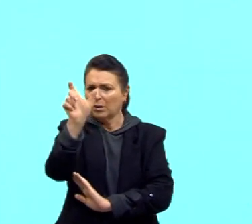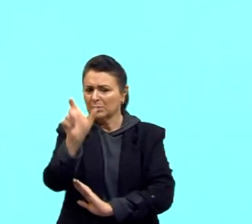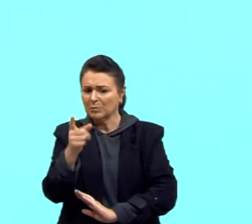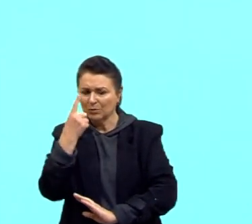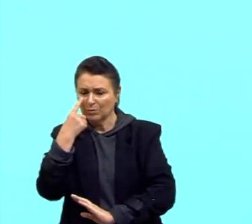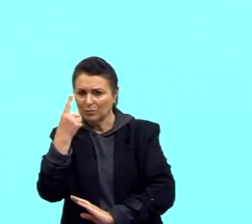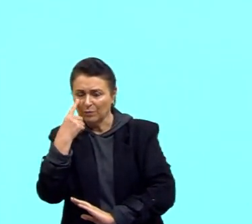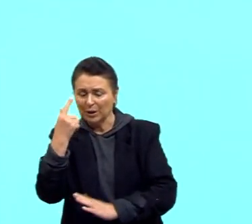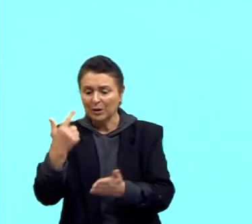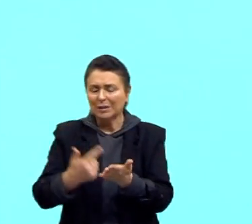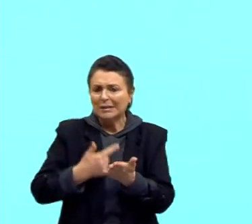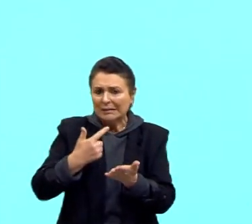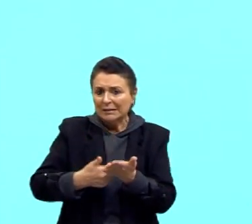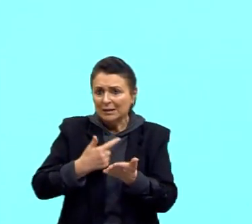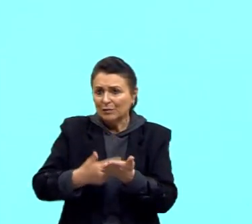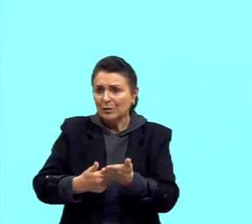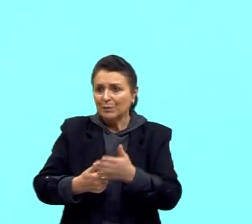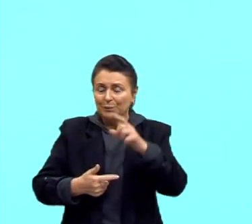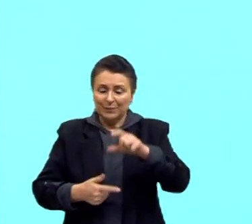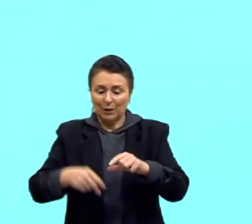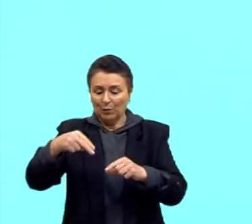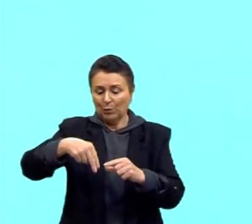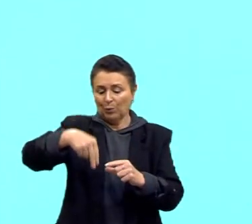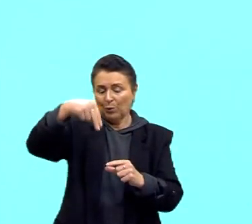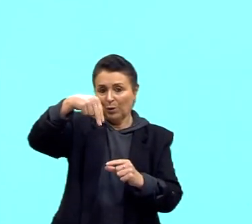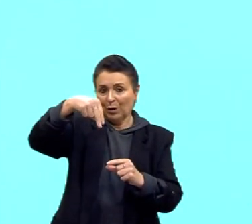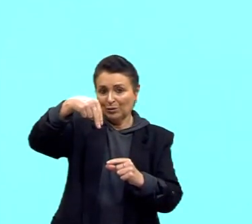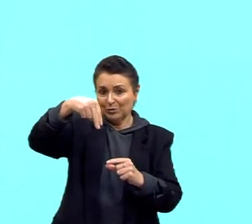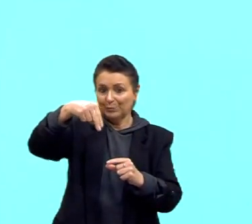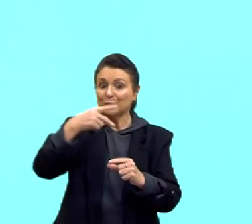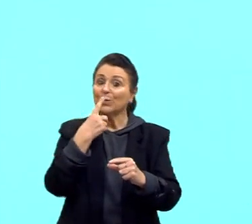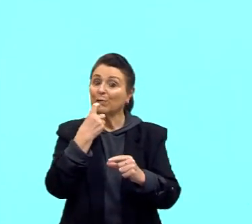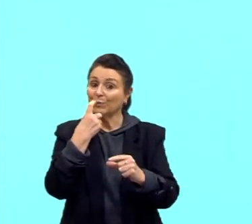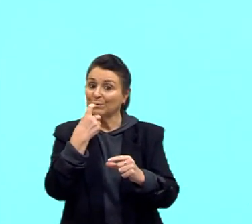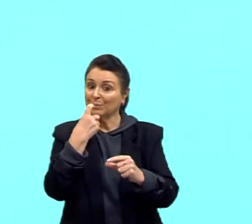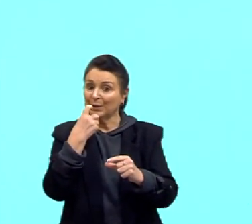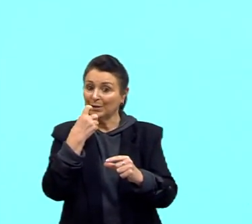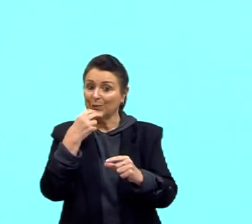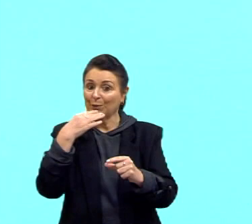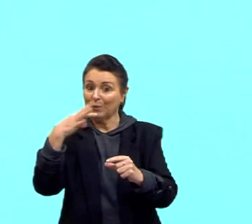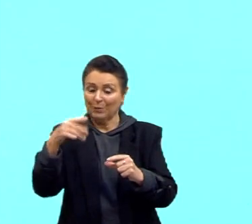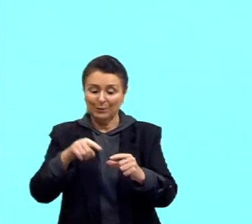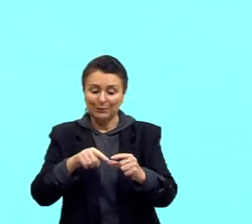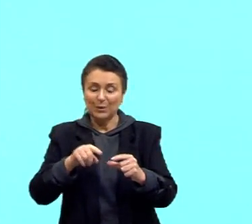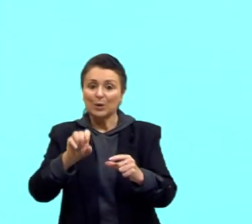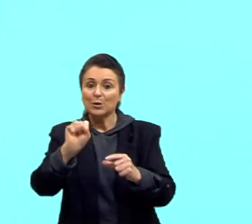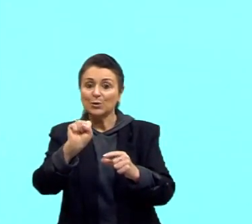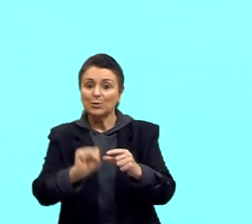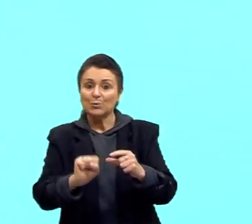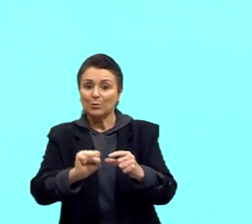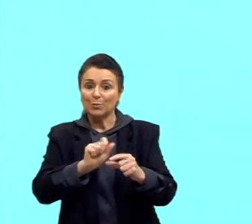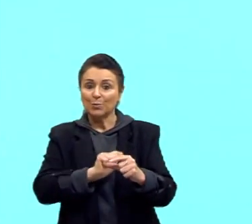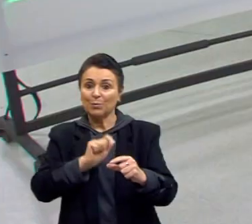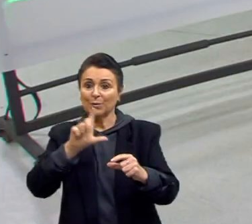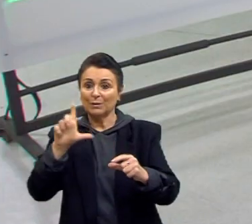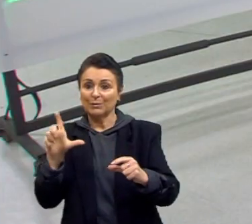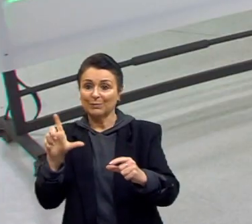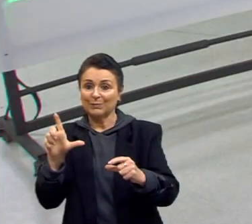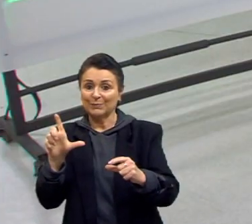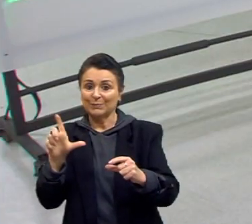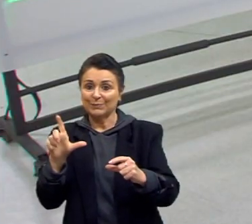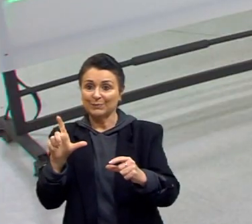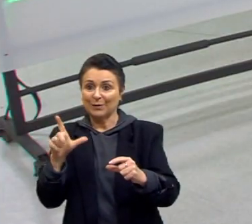podem ver livros enfim o norte então representa como uma cor vermelha né e o sul com uma cor azul